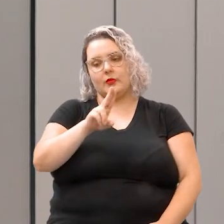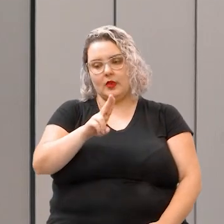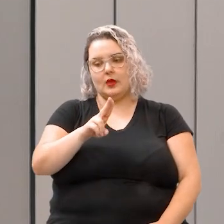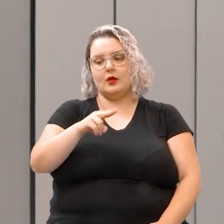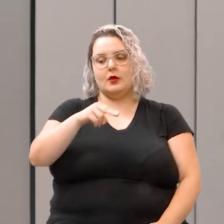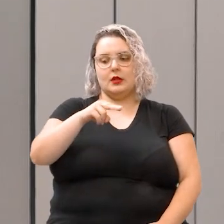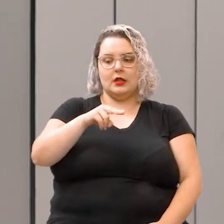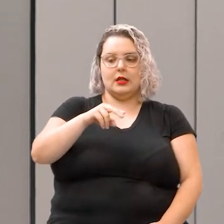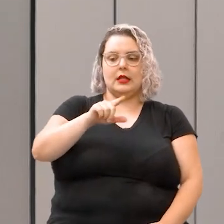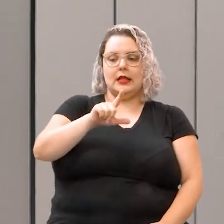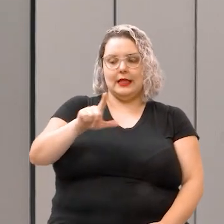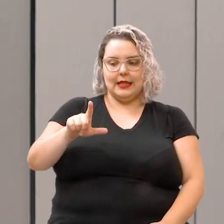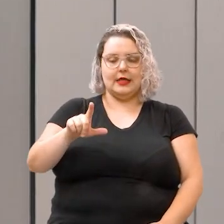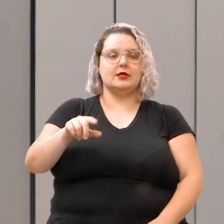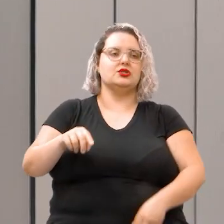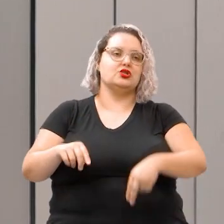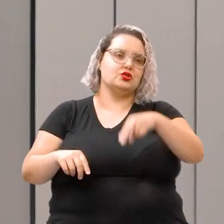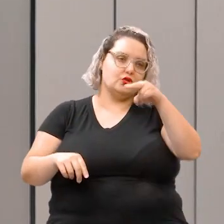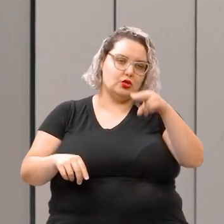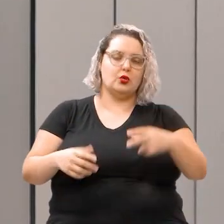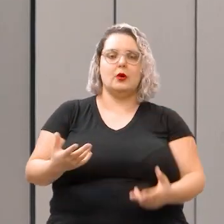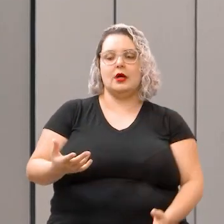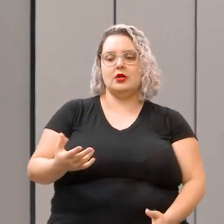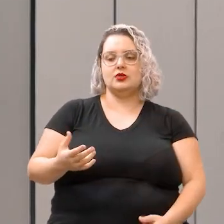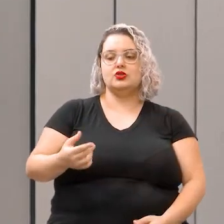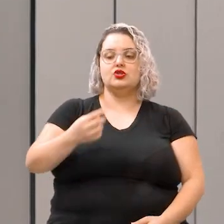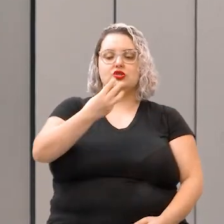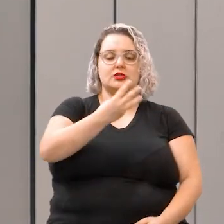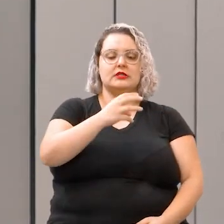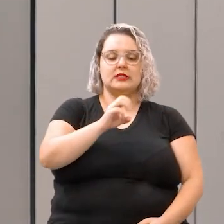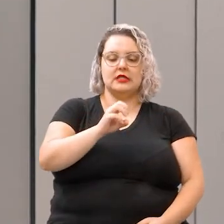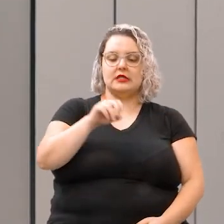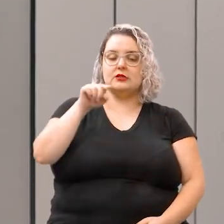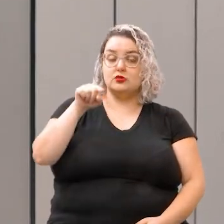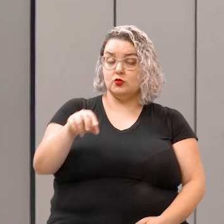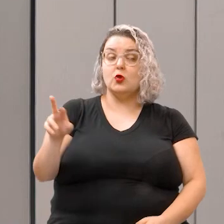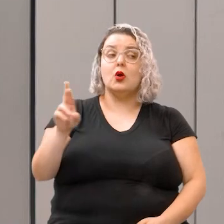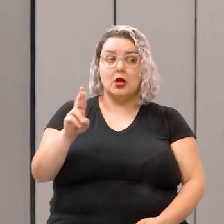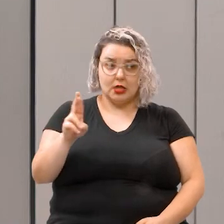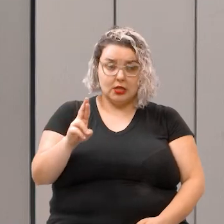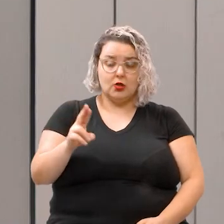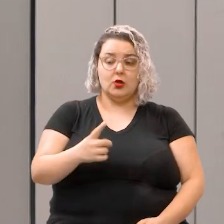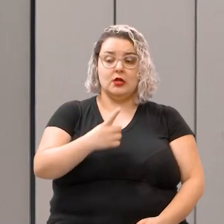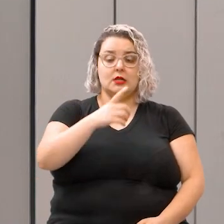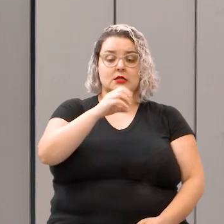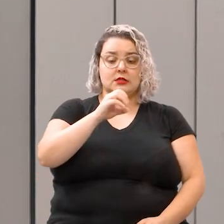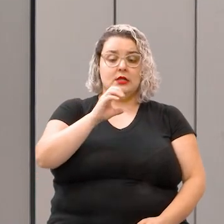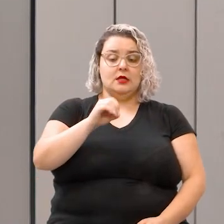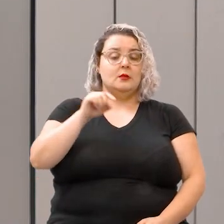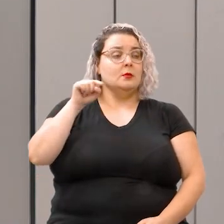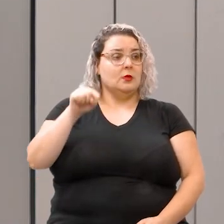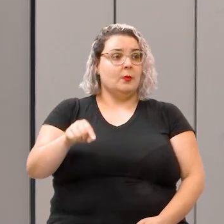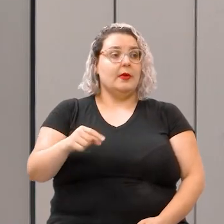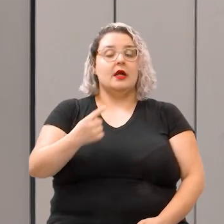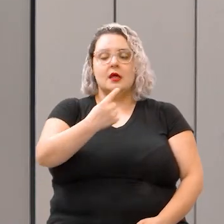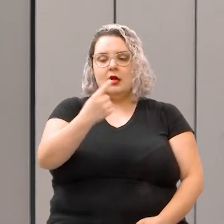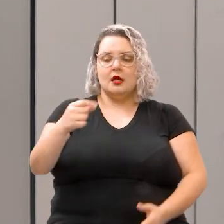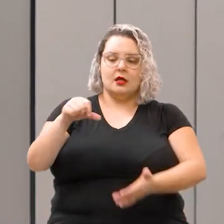Leste, Noroeste e Sudeste, um montante de R$300 mil, sendo 100 mil para cada